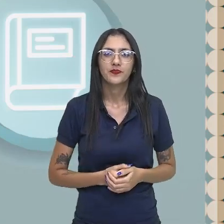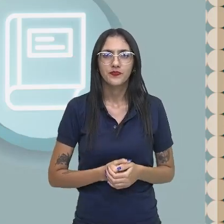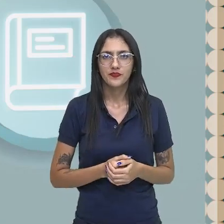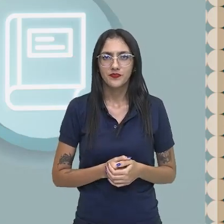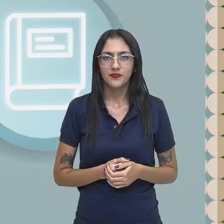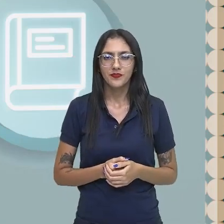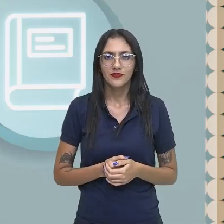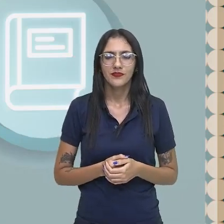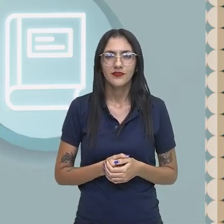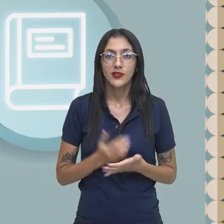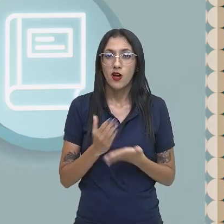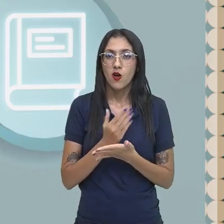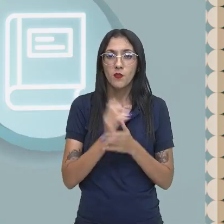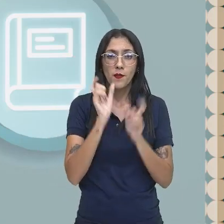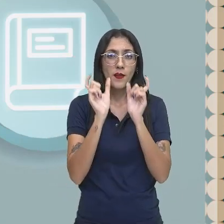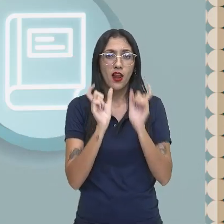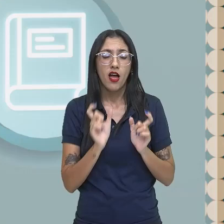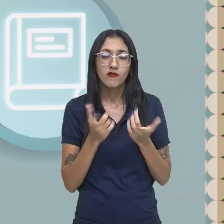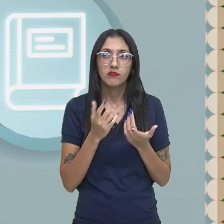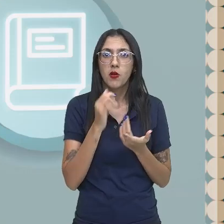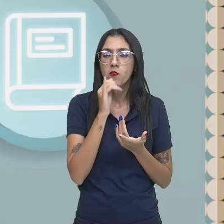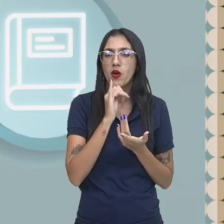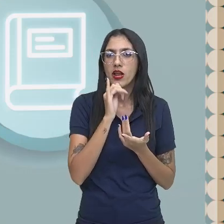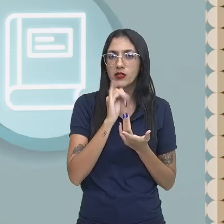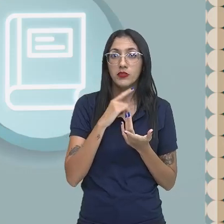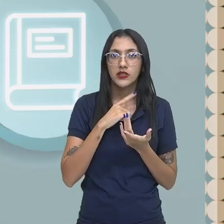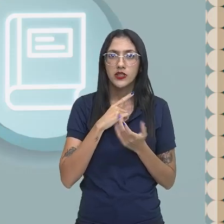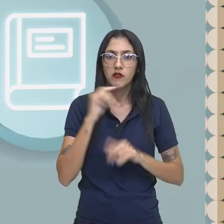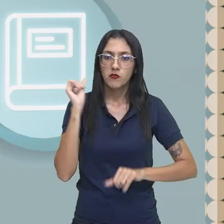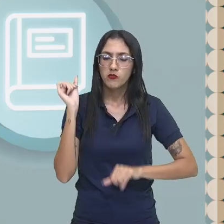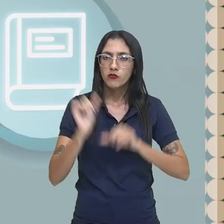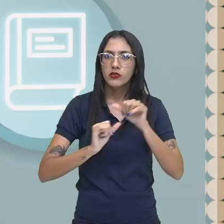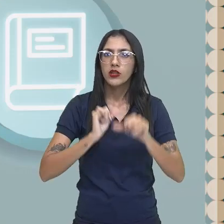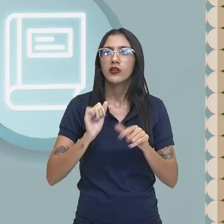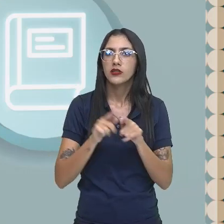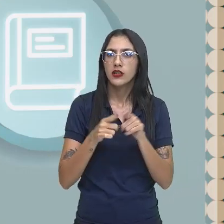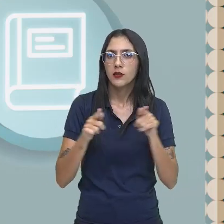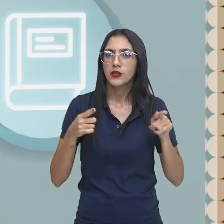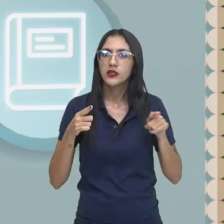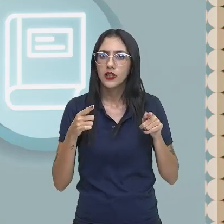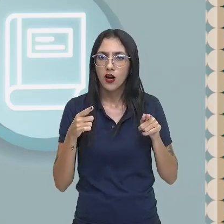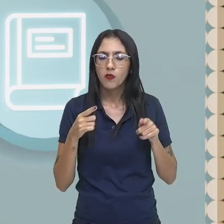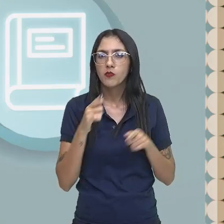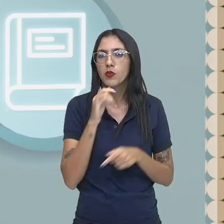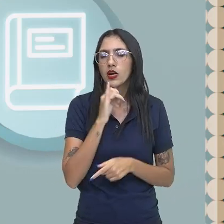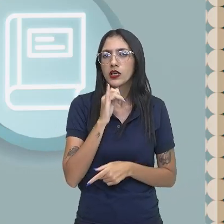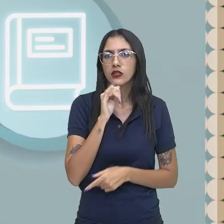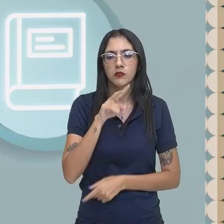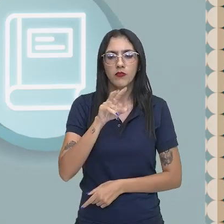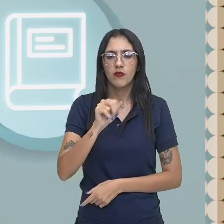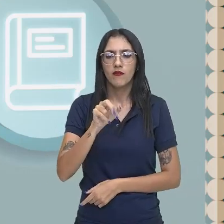palavras que, até hoje, por exemplo, que sofreram transformações, varrer,